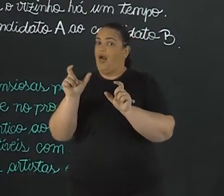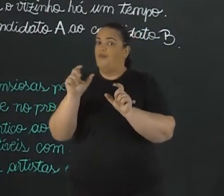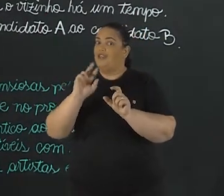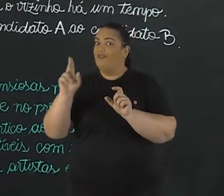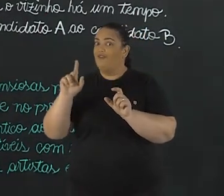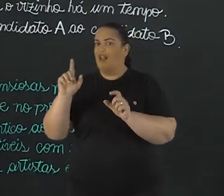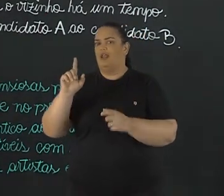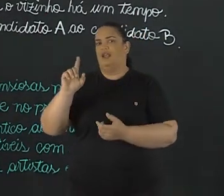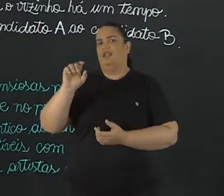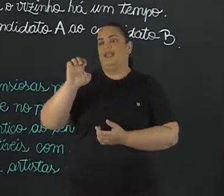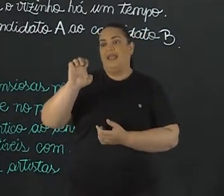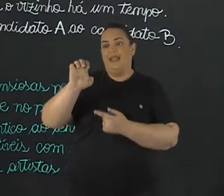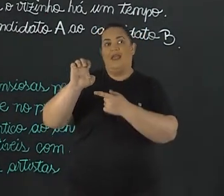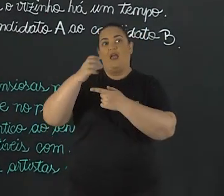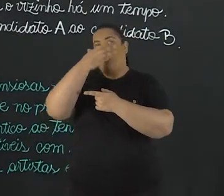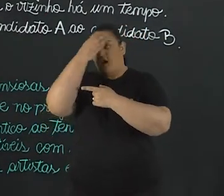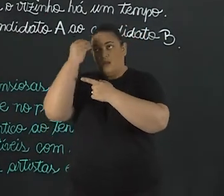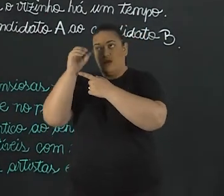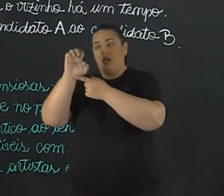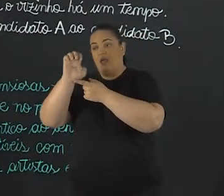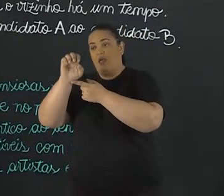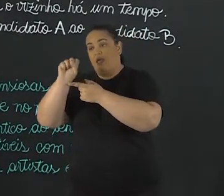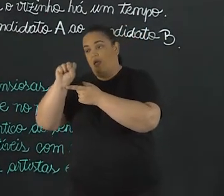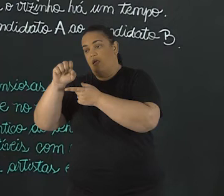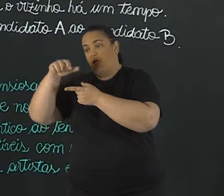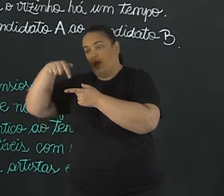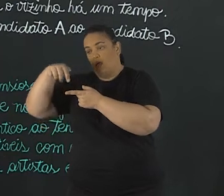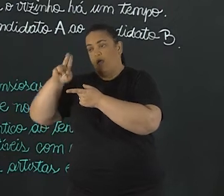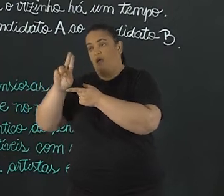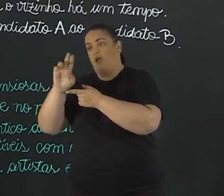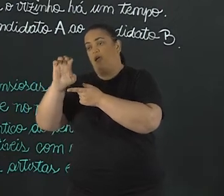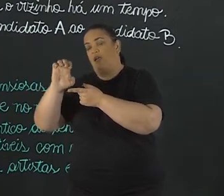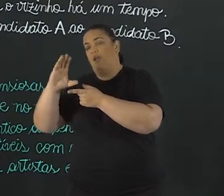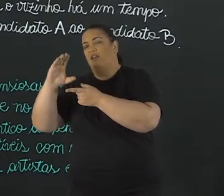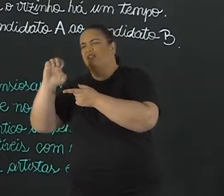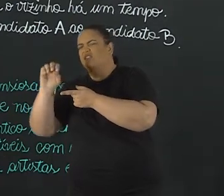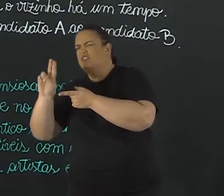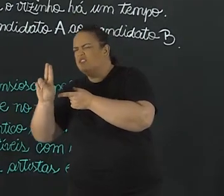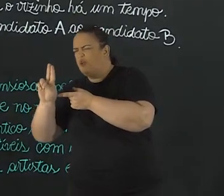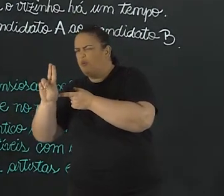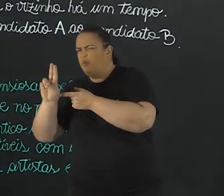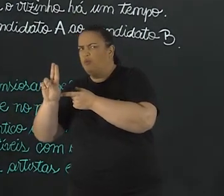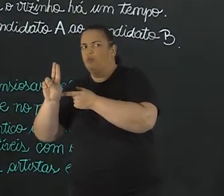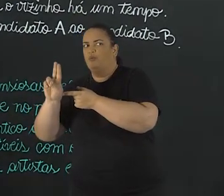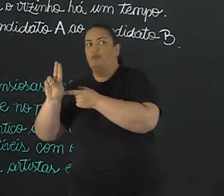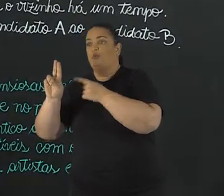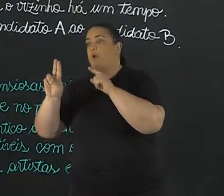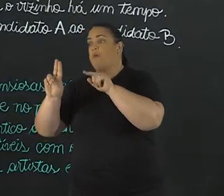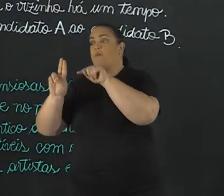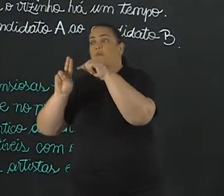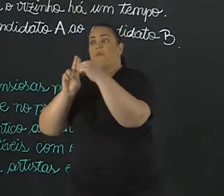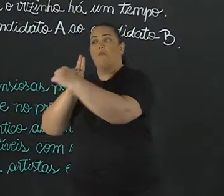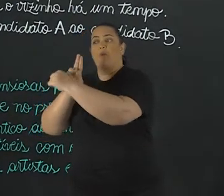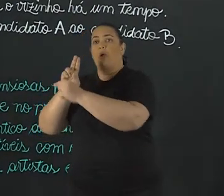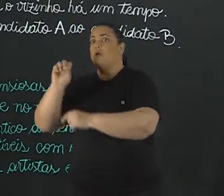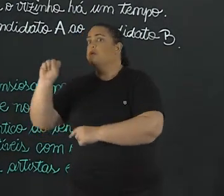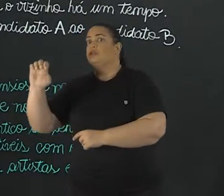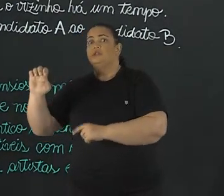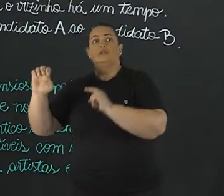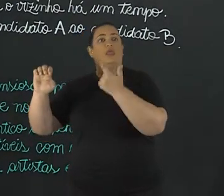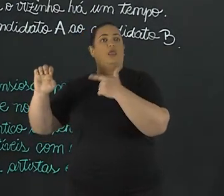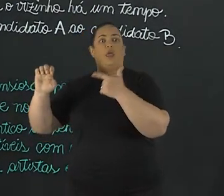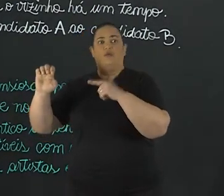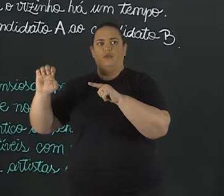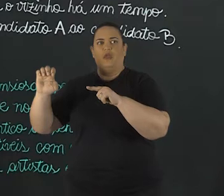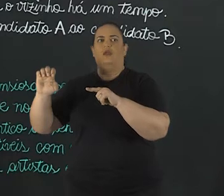tal como se fosse a forma lembrar, eu posso dizer eu lembro o seu nome, ou lembrei-me do seu nome. Há uma